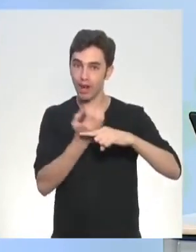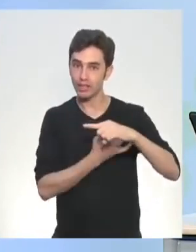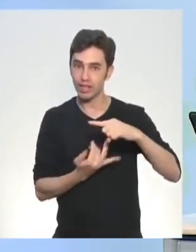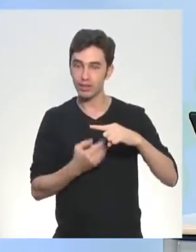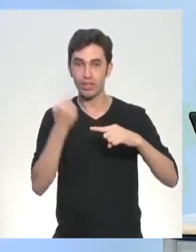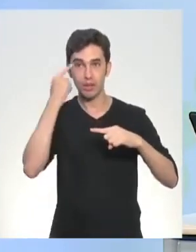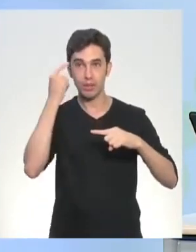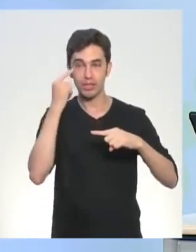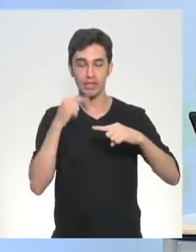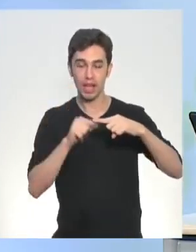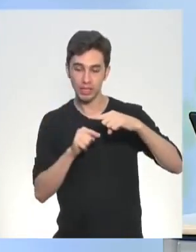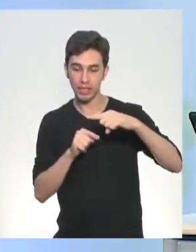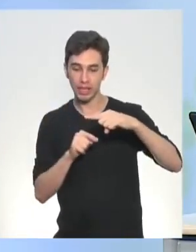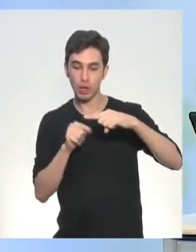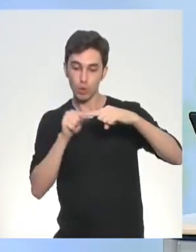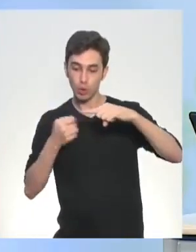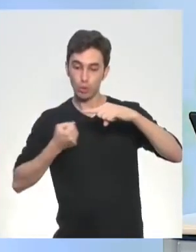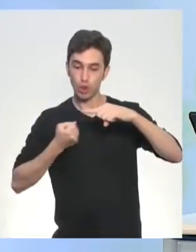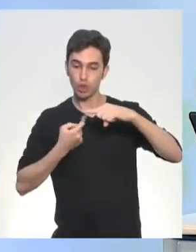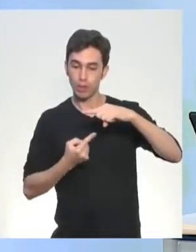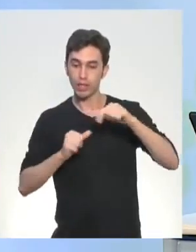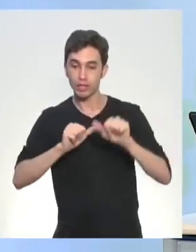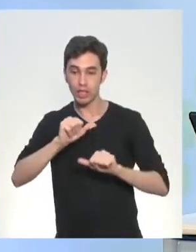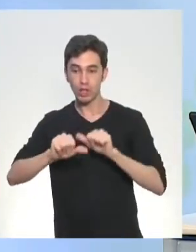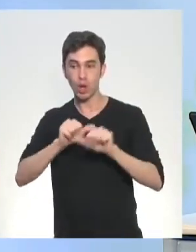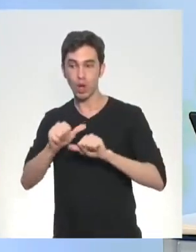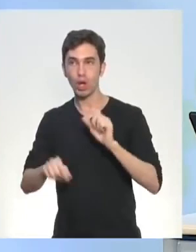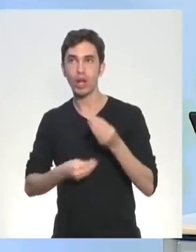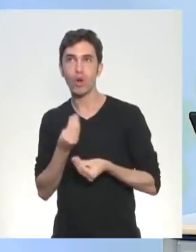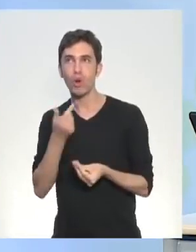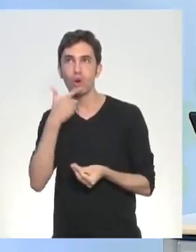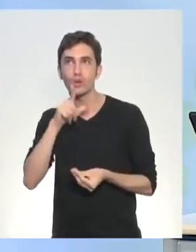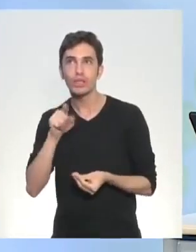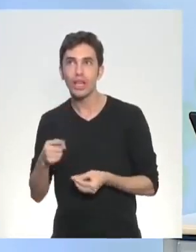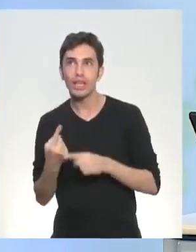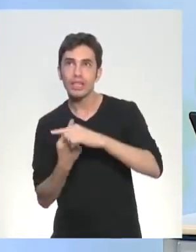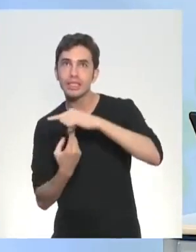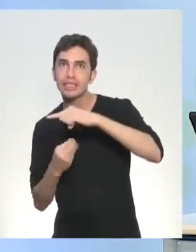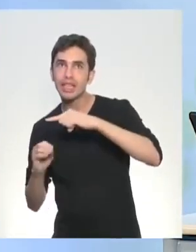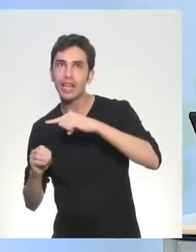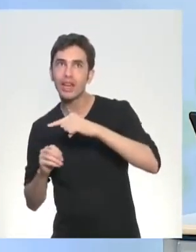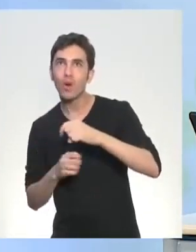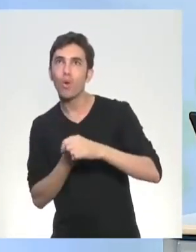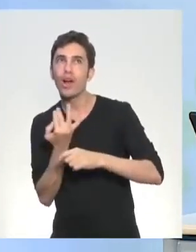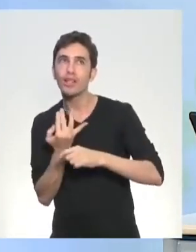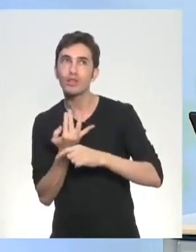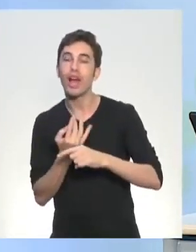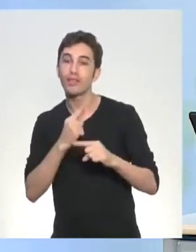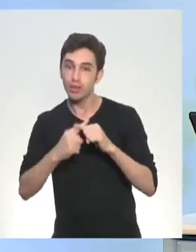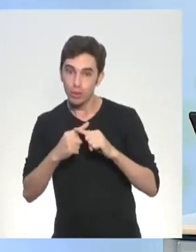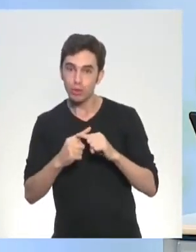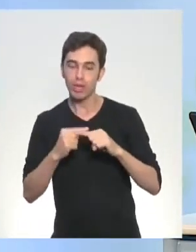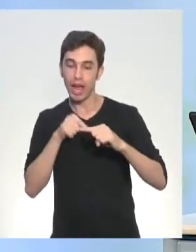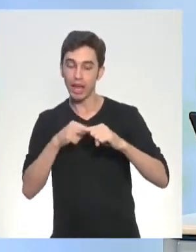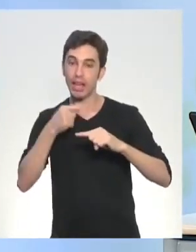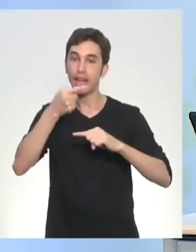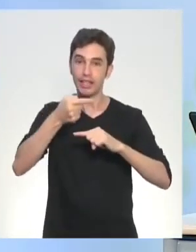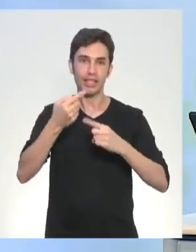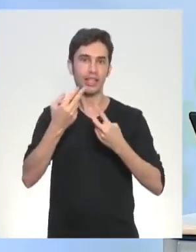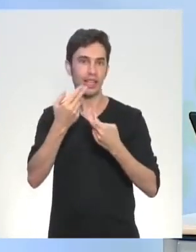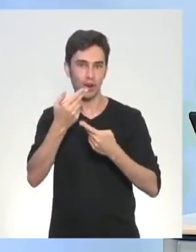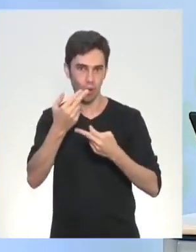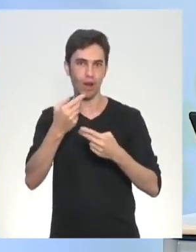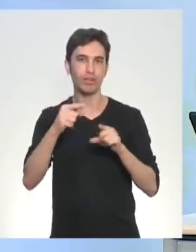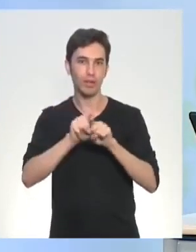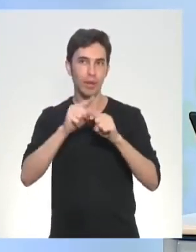baixo, o denominador, para que vire 100. Fez a conta de vezes embaixo, faz a conta de vezes em cima, que você encontra uma fração com o denominador 100, que